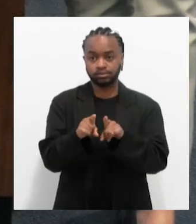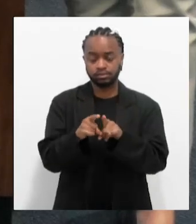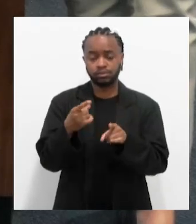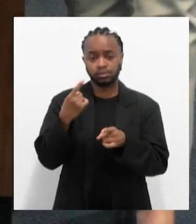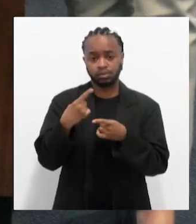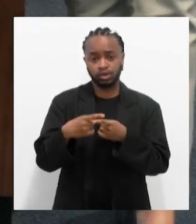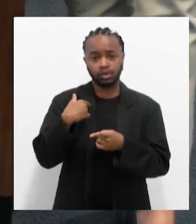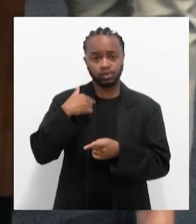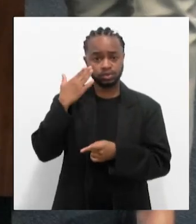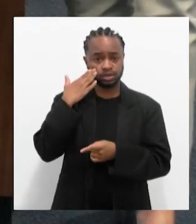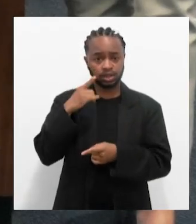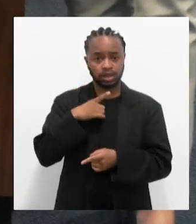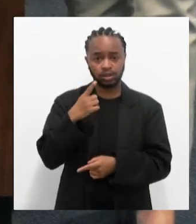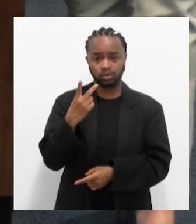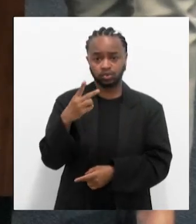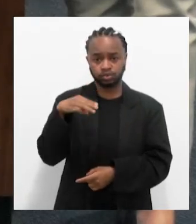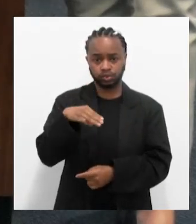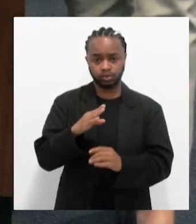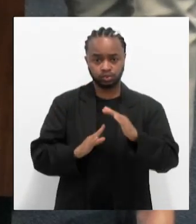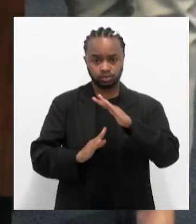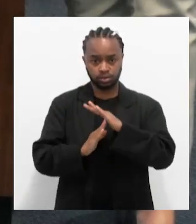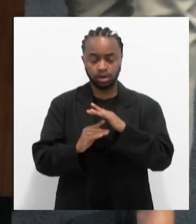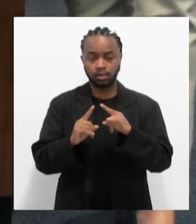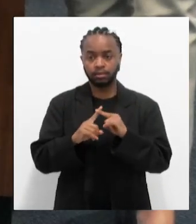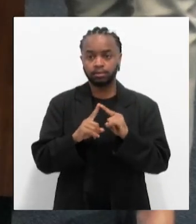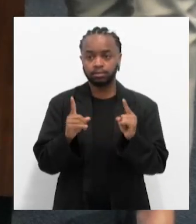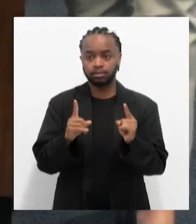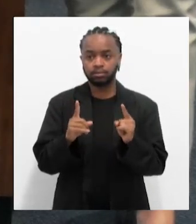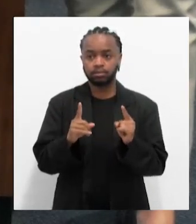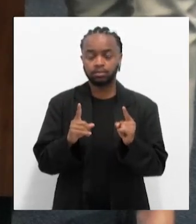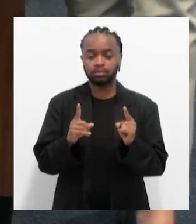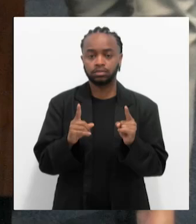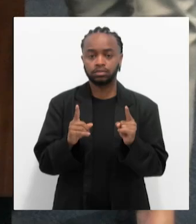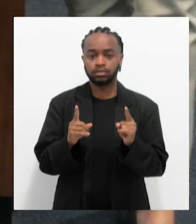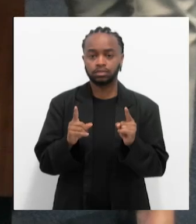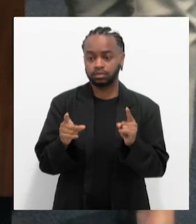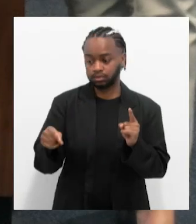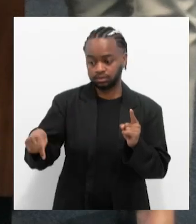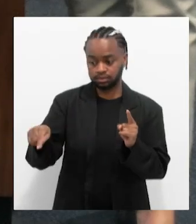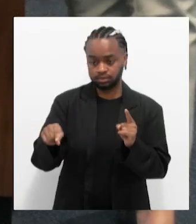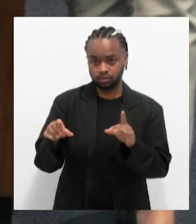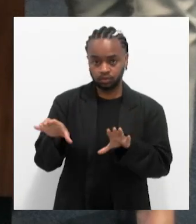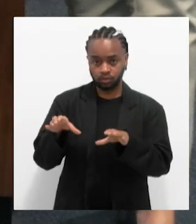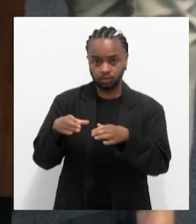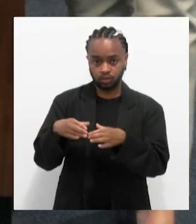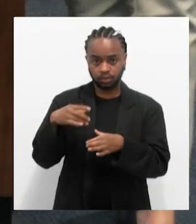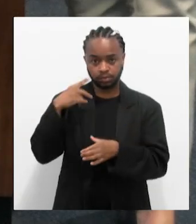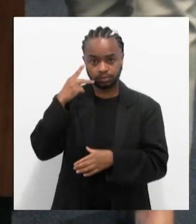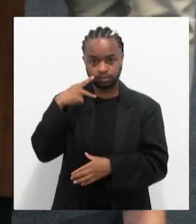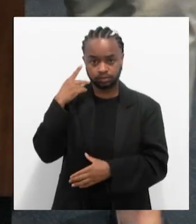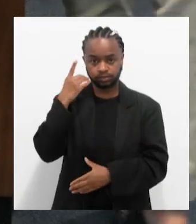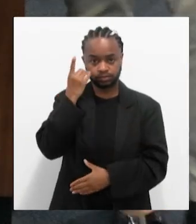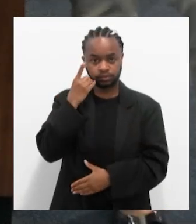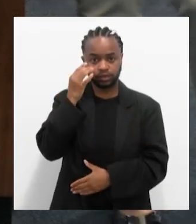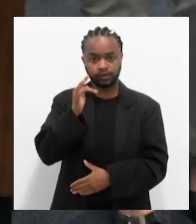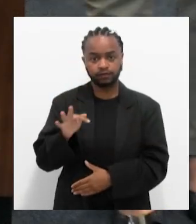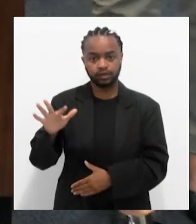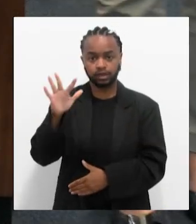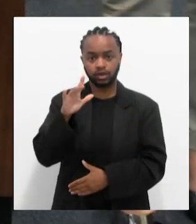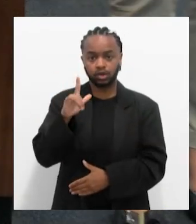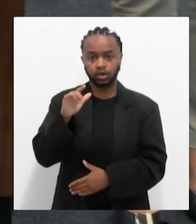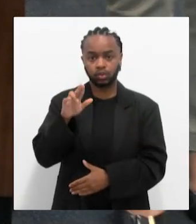de ordem são 2 minutos, mas que eles, esse grupo político, deputado federal